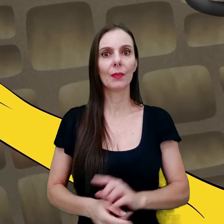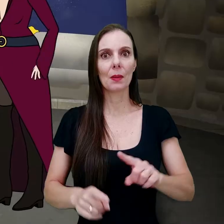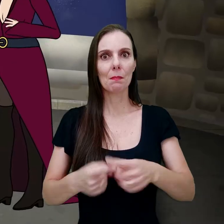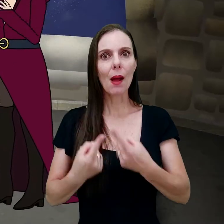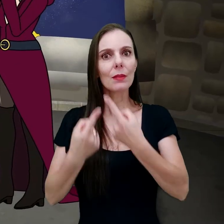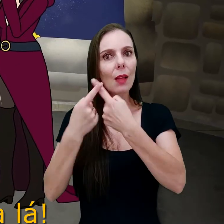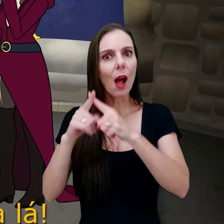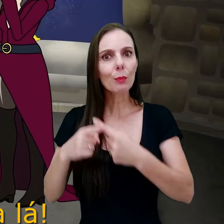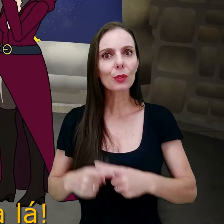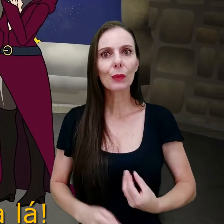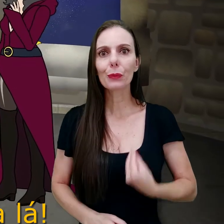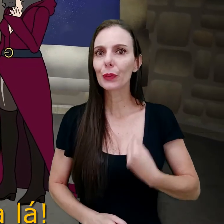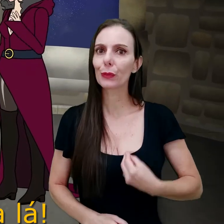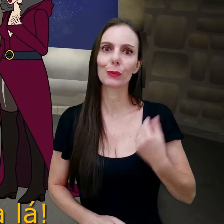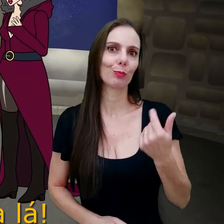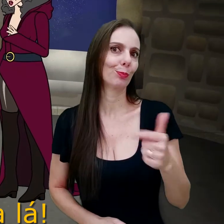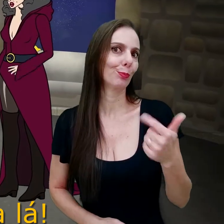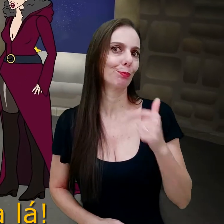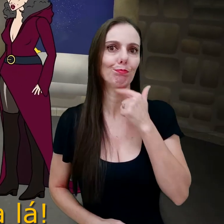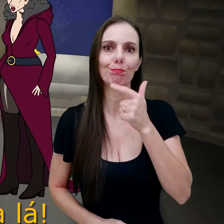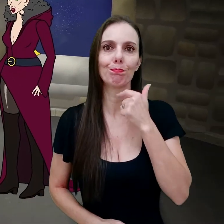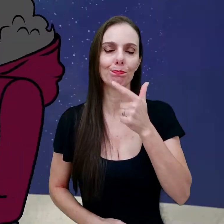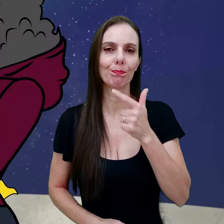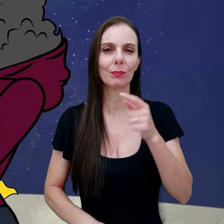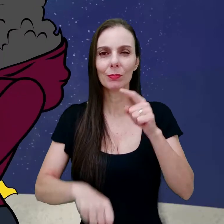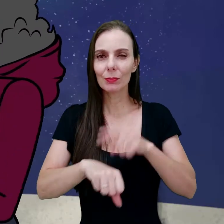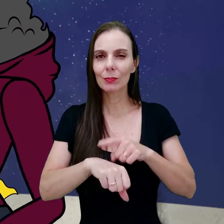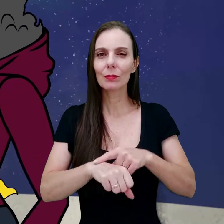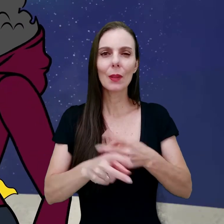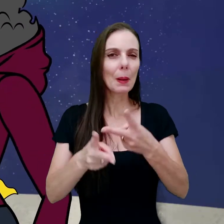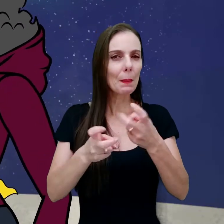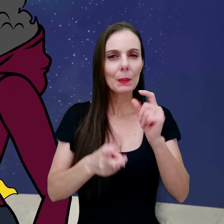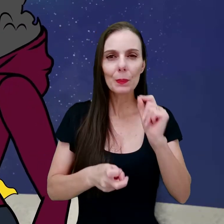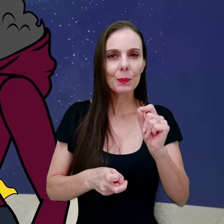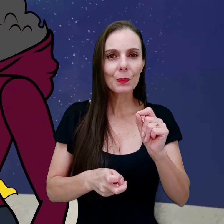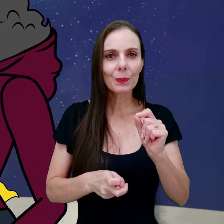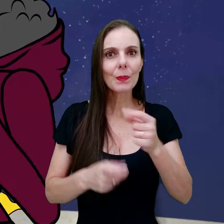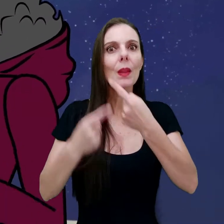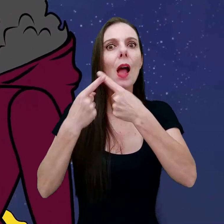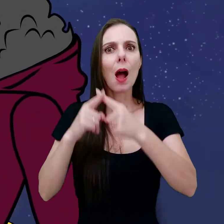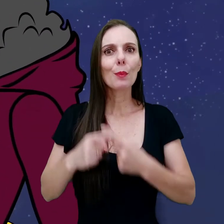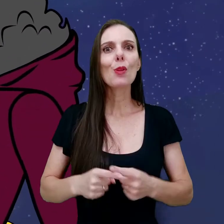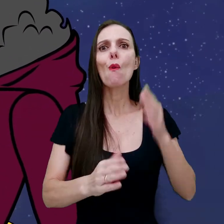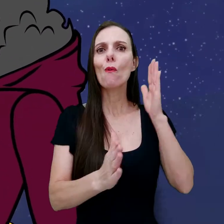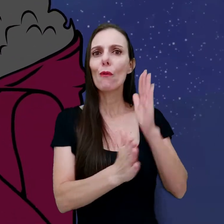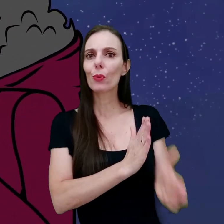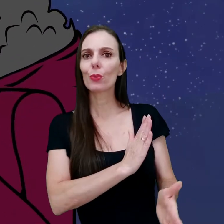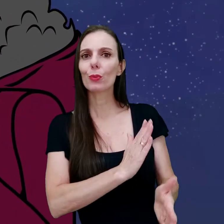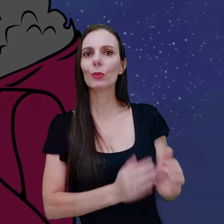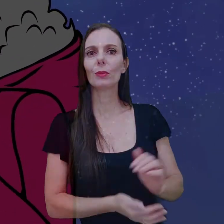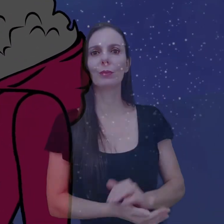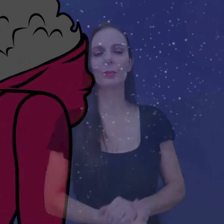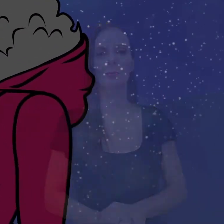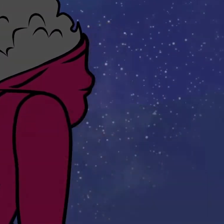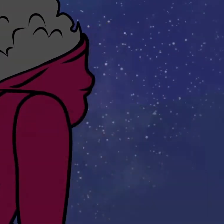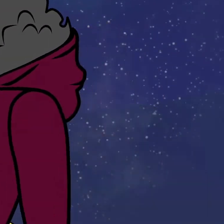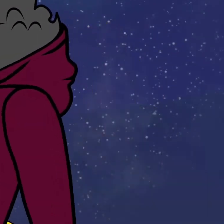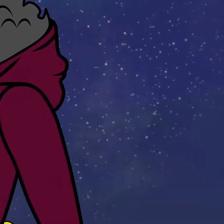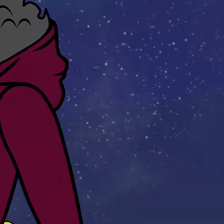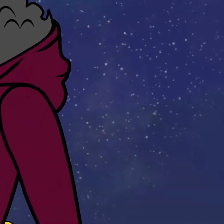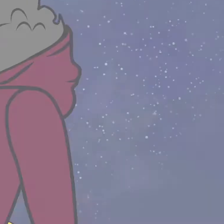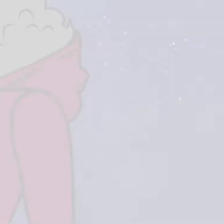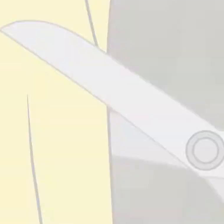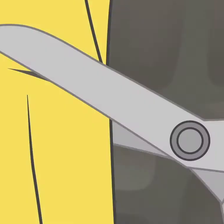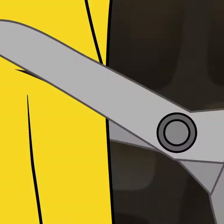metal. Mas Rapunzel não estava lá. Naquele momento, ela percebeu que ela havia fugido.